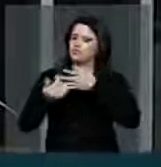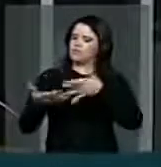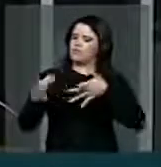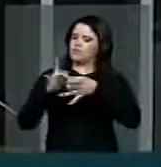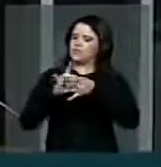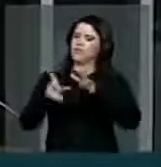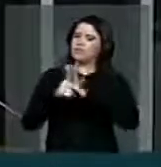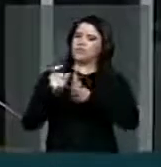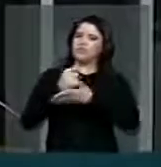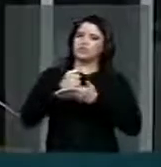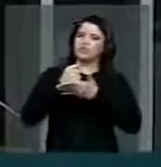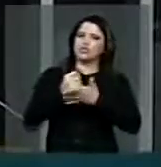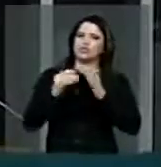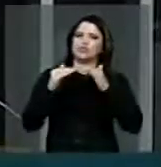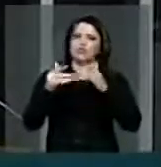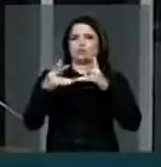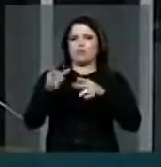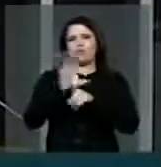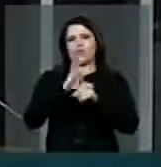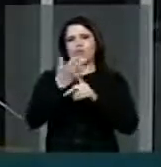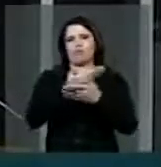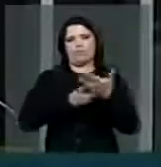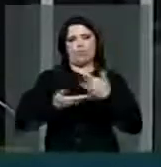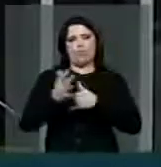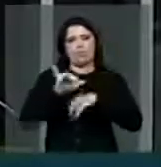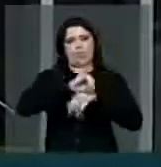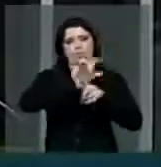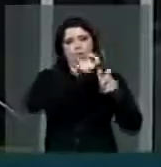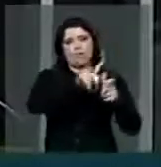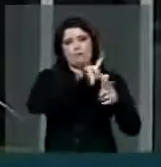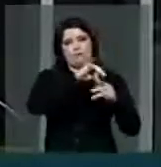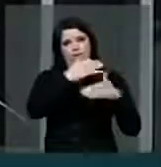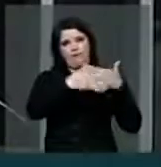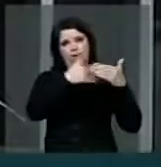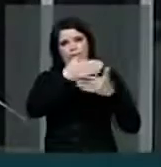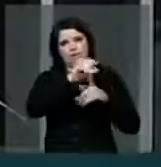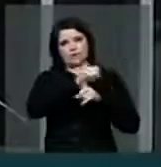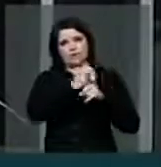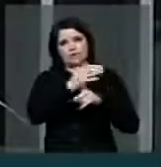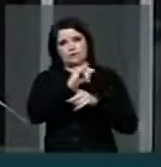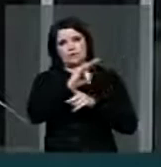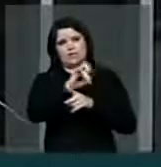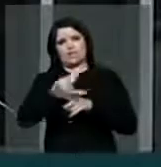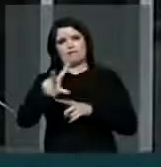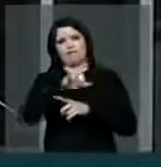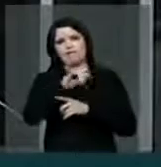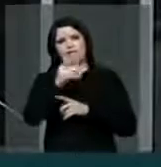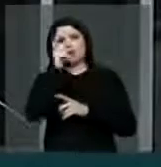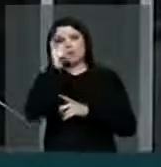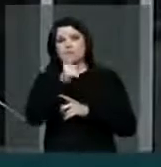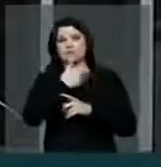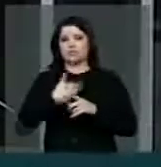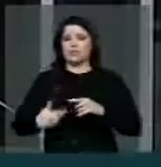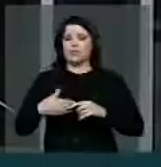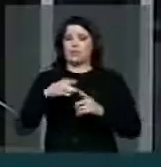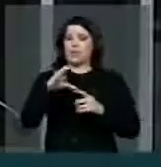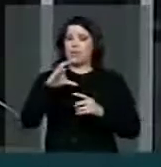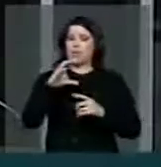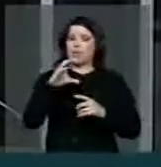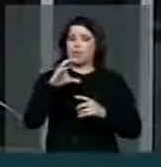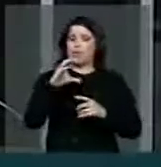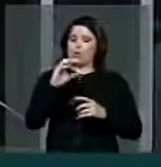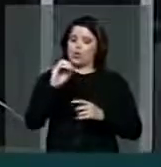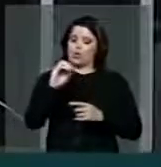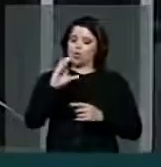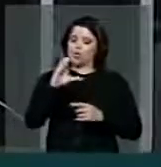e sustentável das comunidades. Os núcleos são organizações da sociedade civil de interesse público, OCIPs,